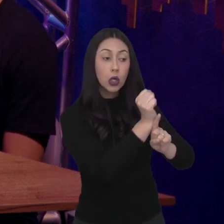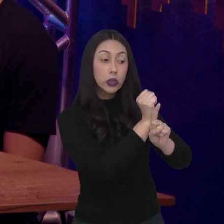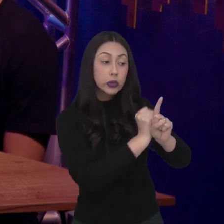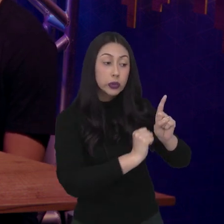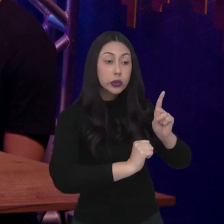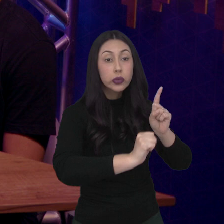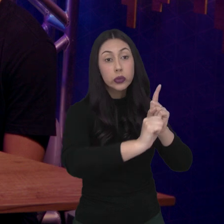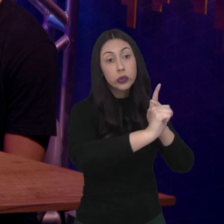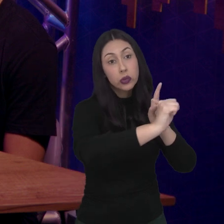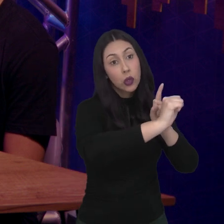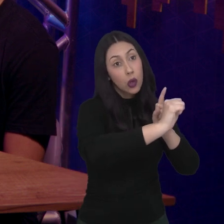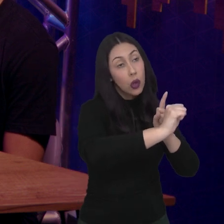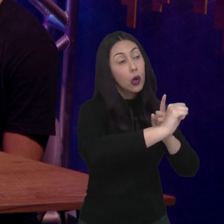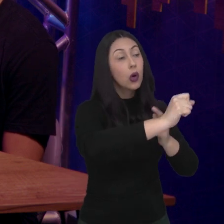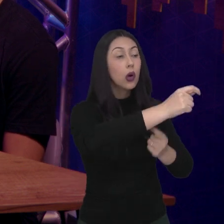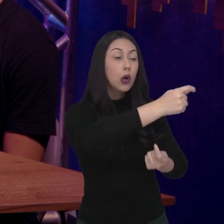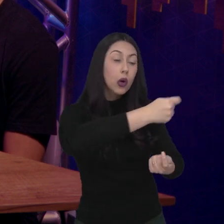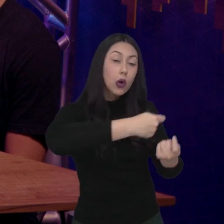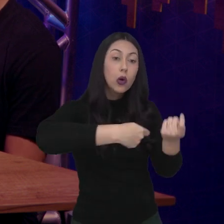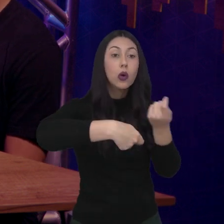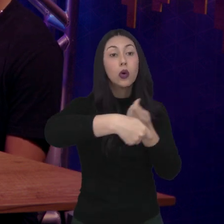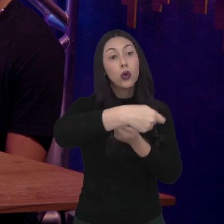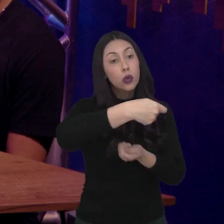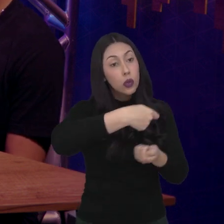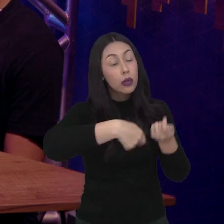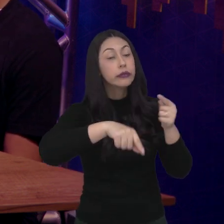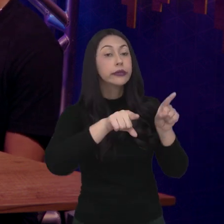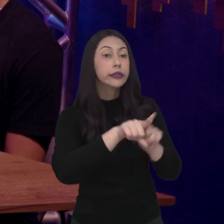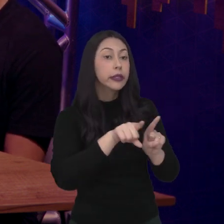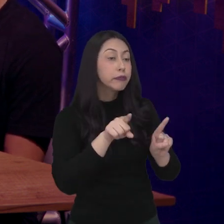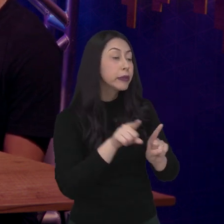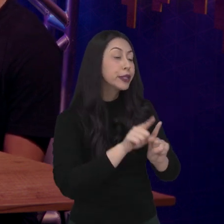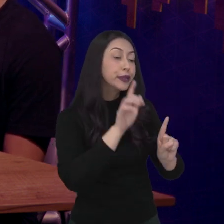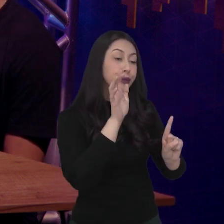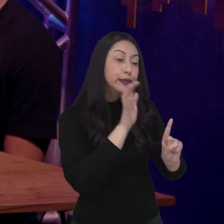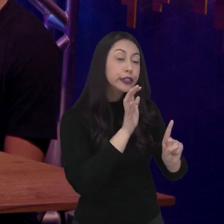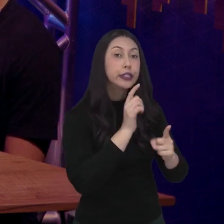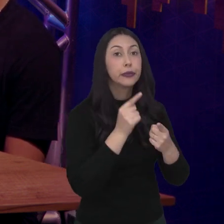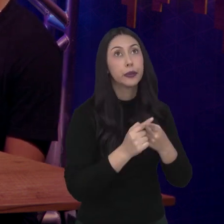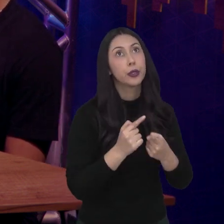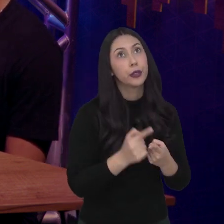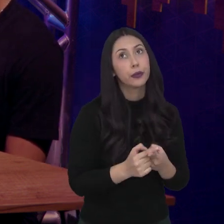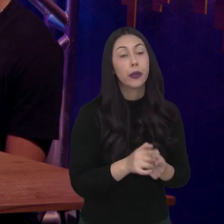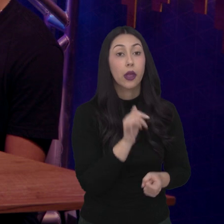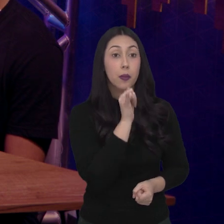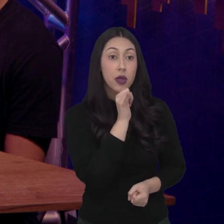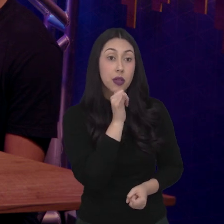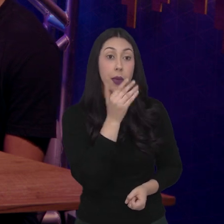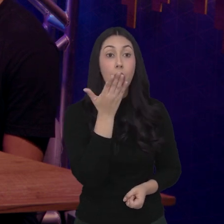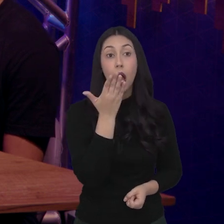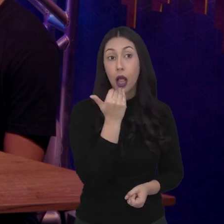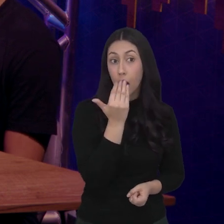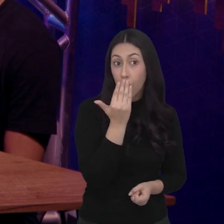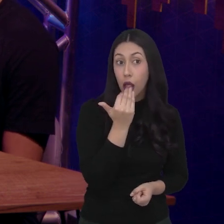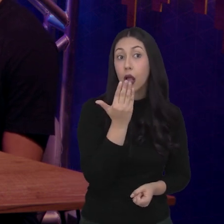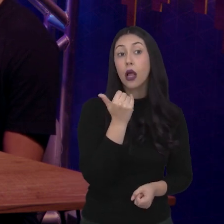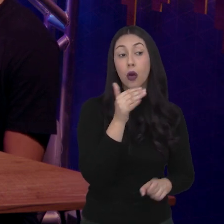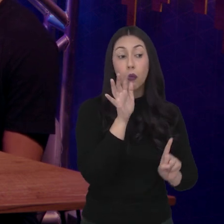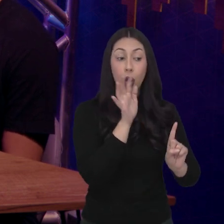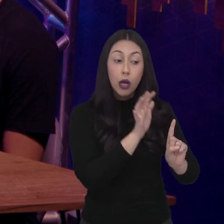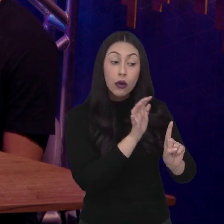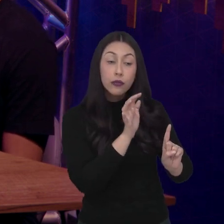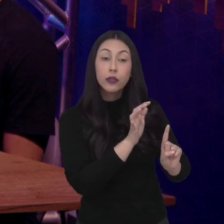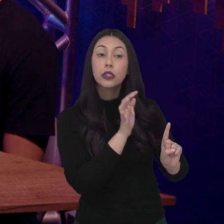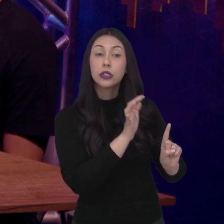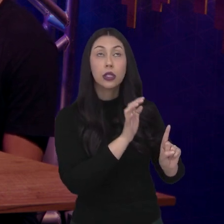sócio, né, econômico, né, que também influencia tudo isso, porque, por exemplo, a alimentação é algo que